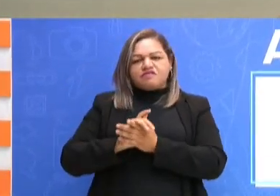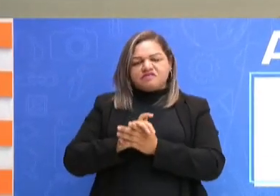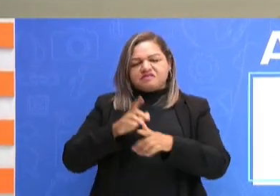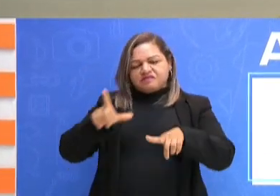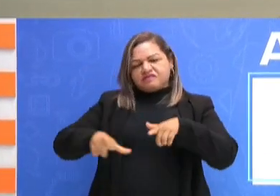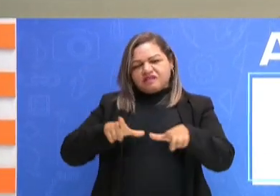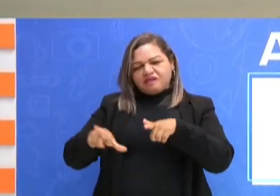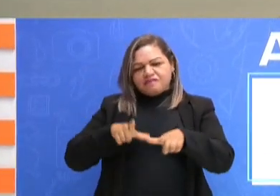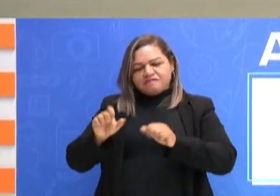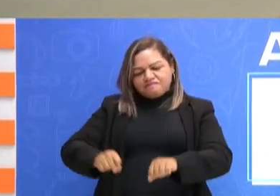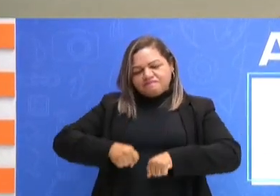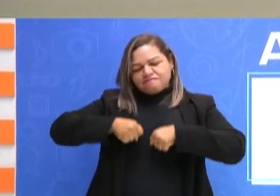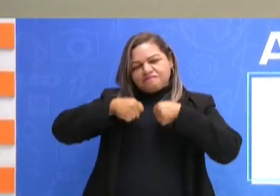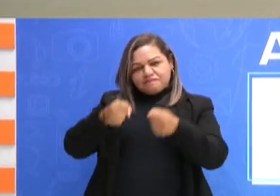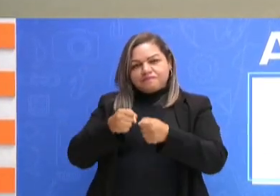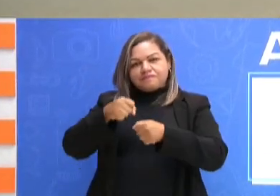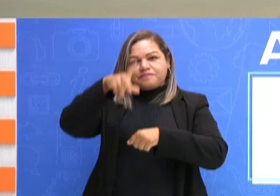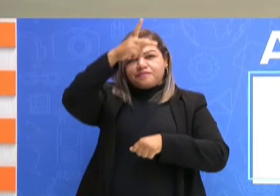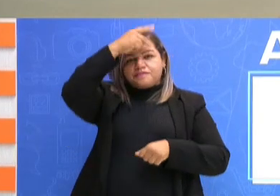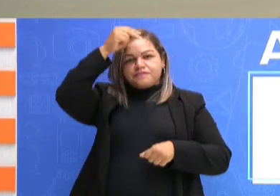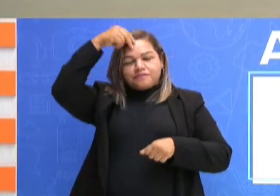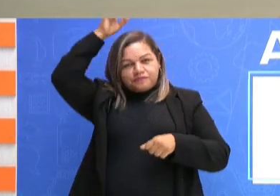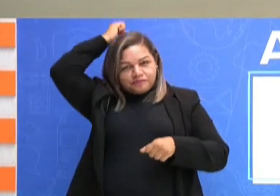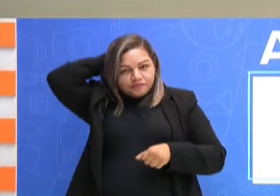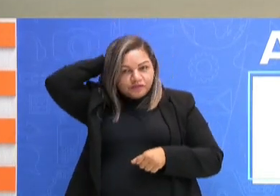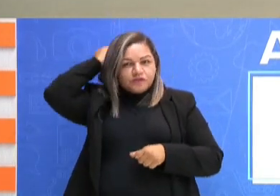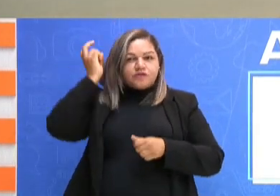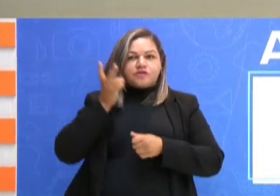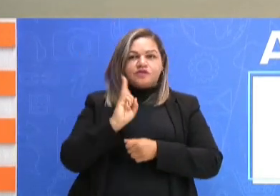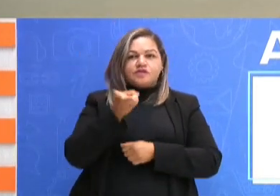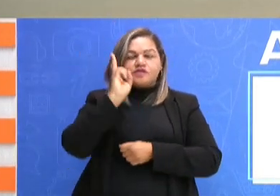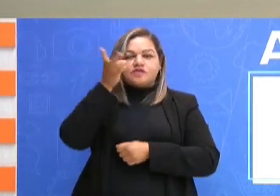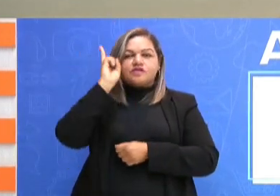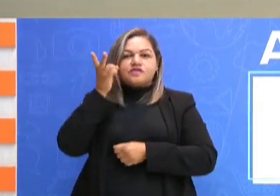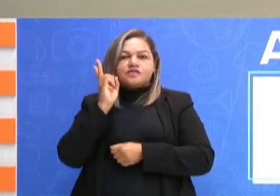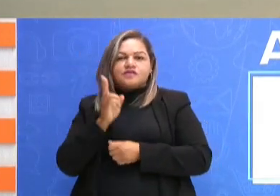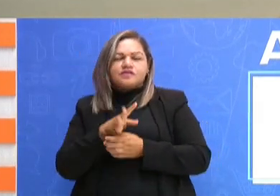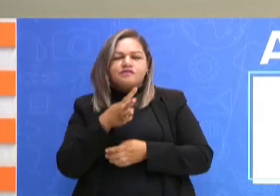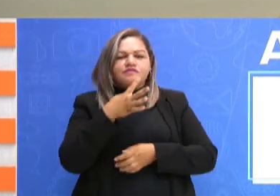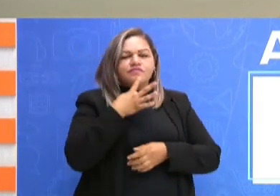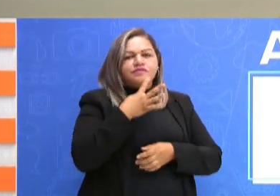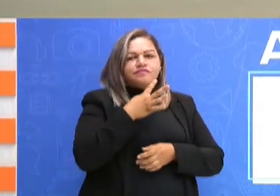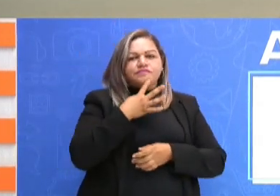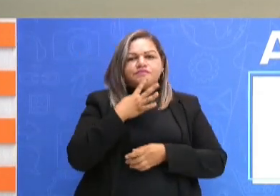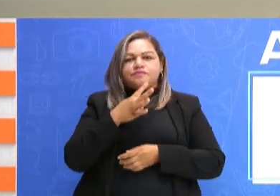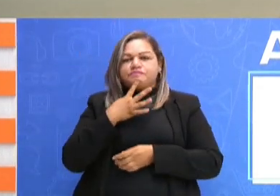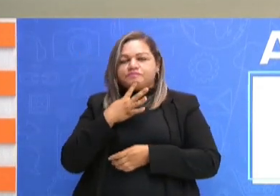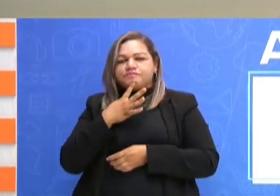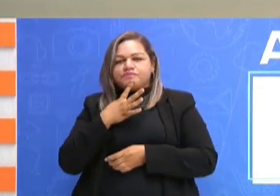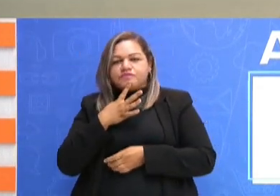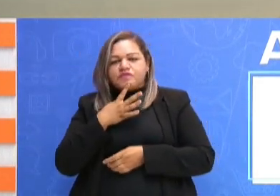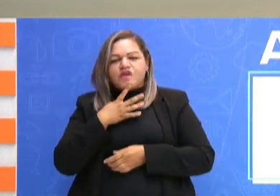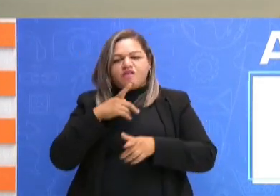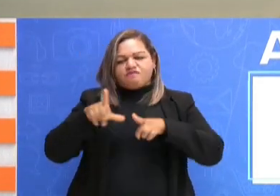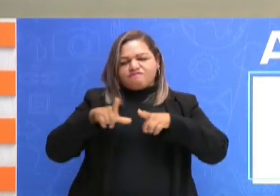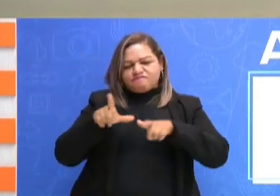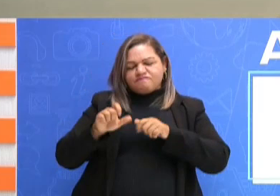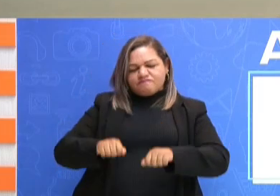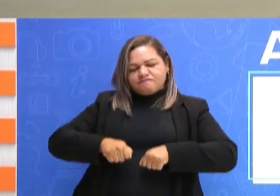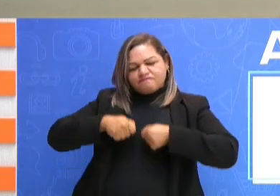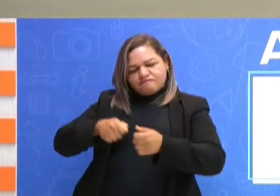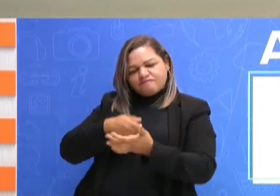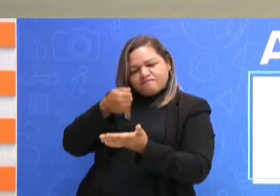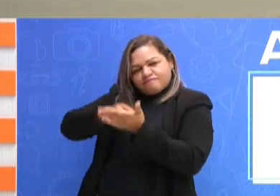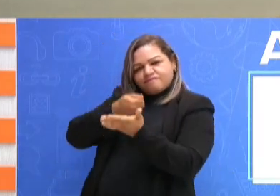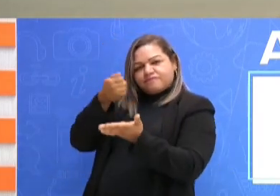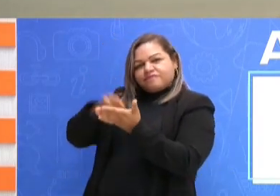esforços algum para que o Fábio Gentil, que sempre foi conhecido na cidade de Caxias como um batalhador, como um